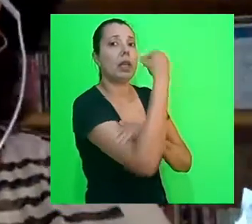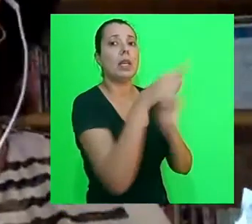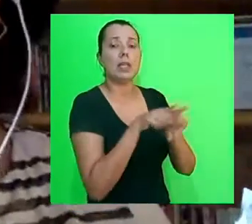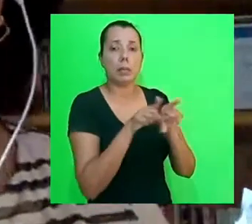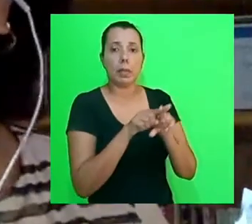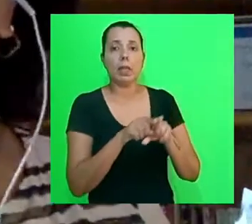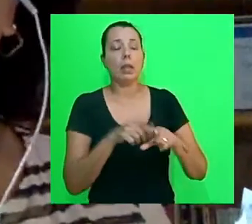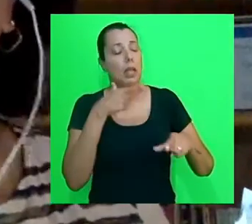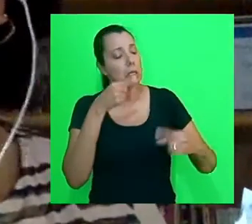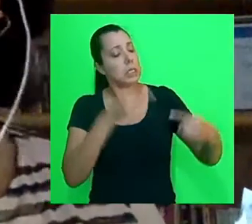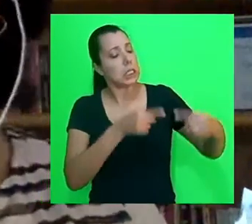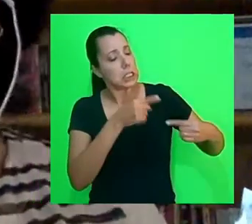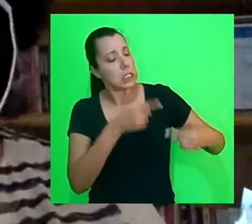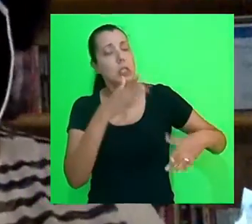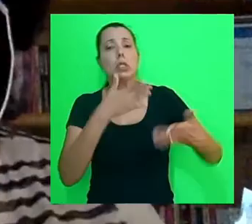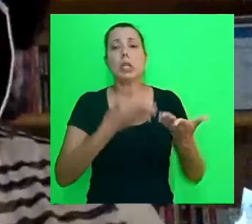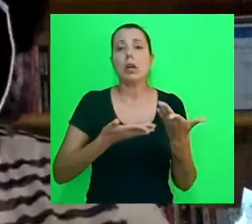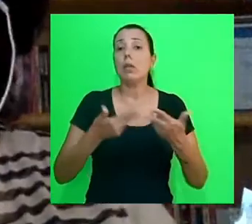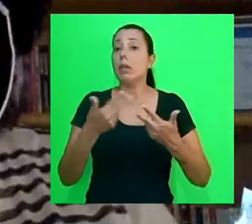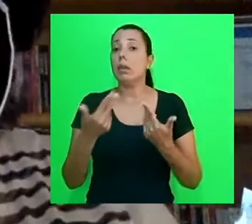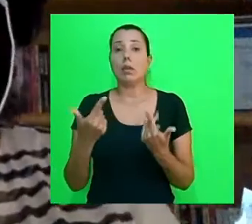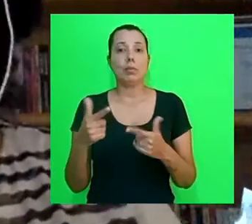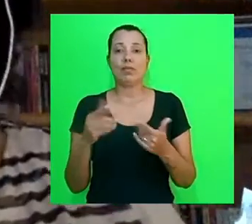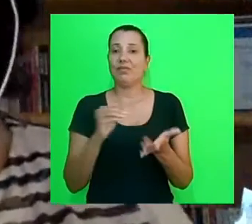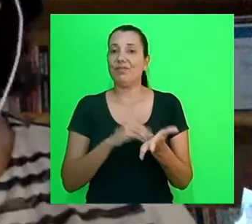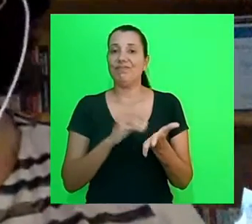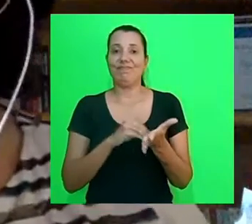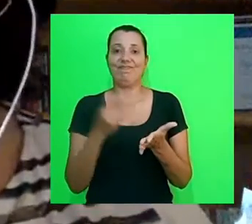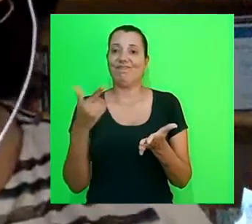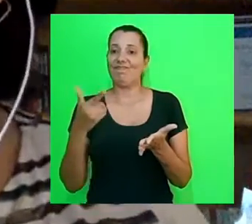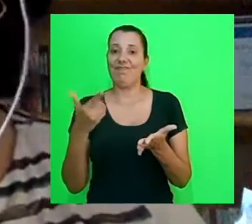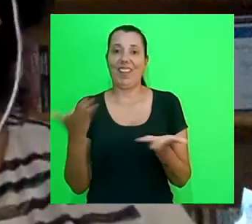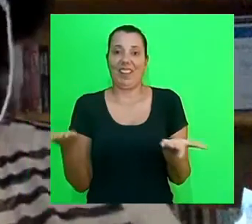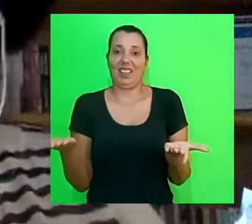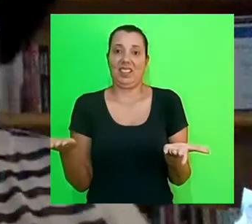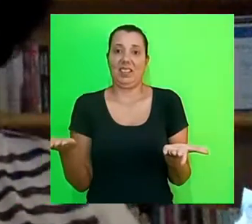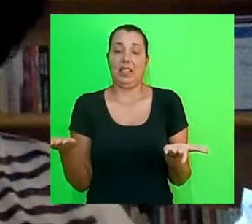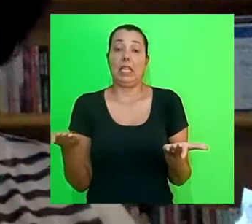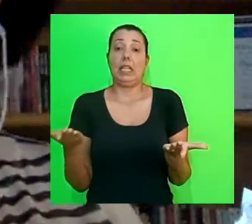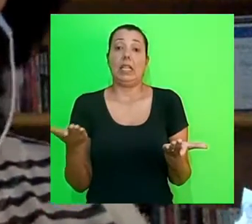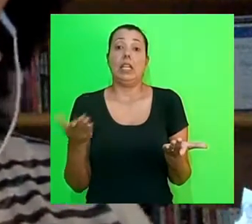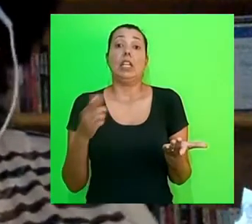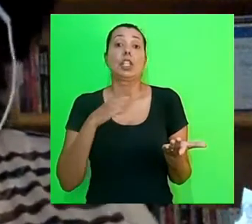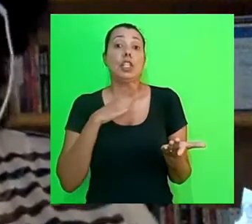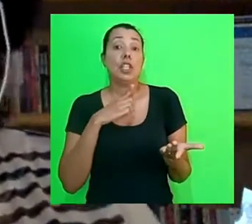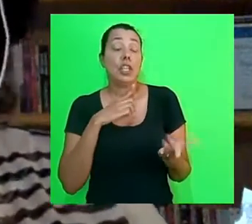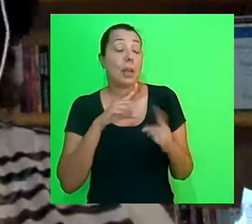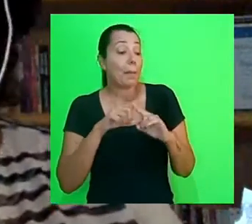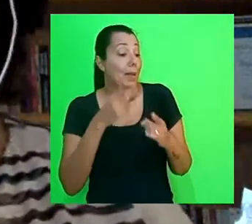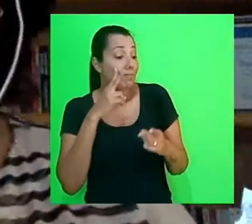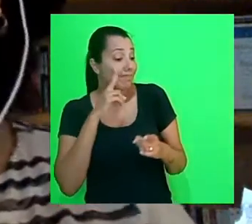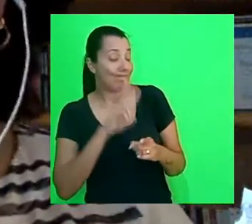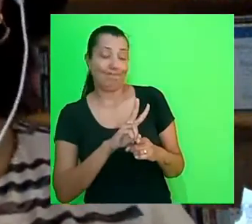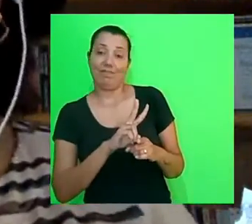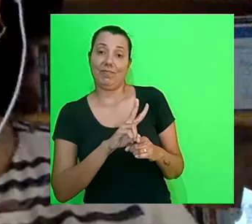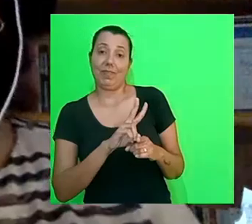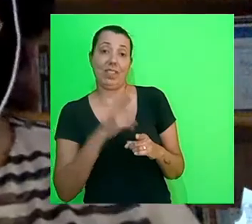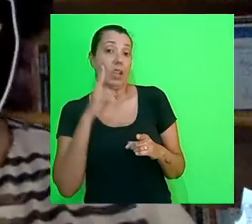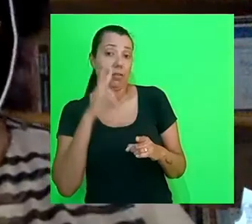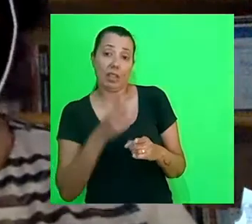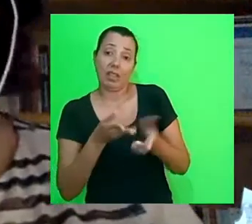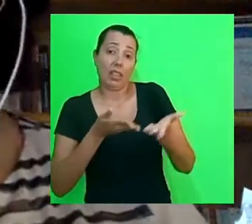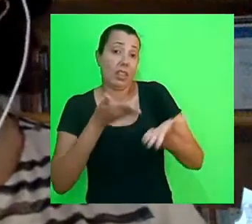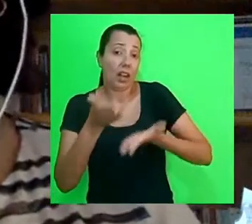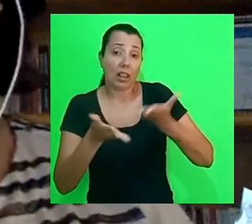pautarmos esse debate com as nossas crianças na escola e fazermos essa mudança, né, de perfil e mudança de